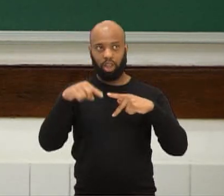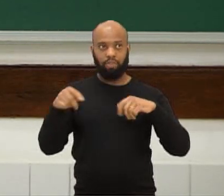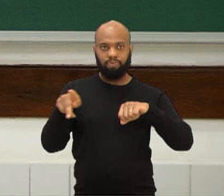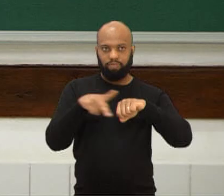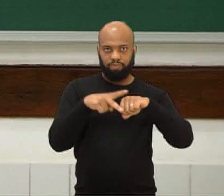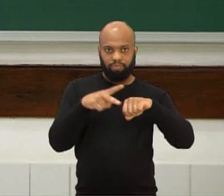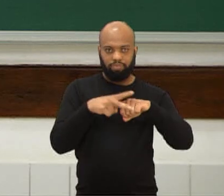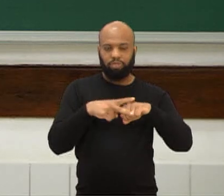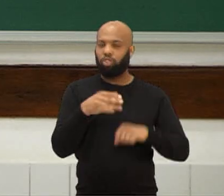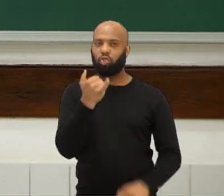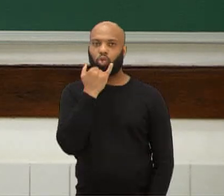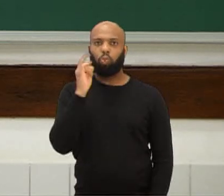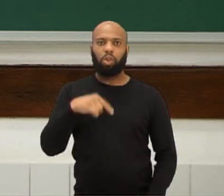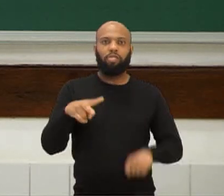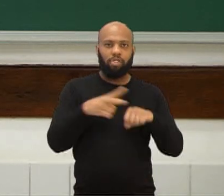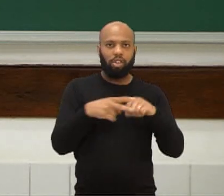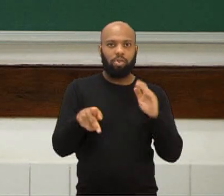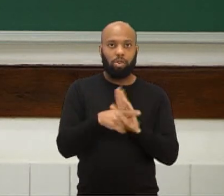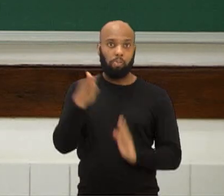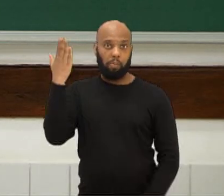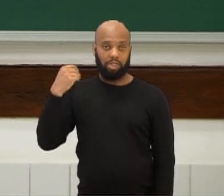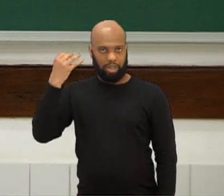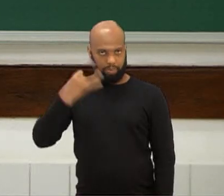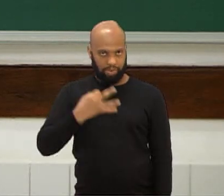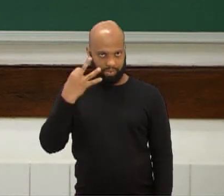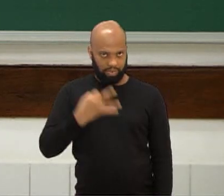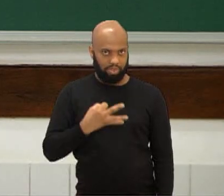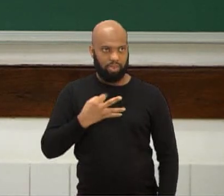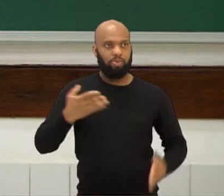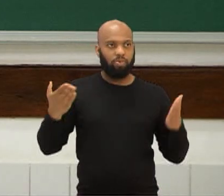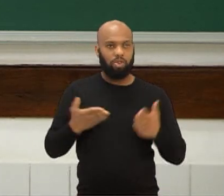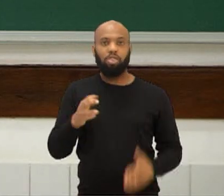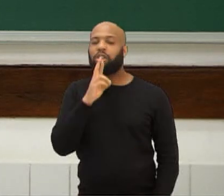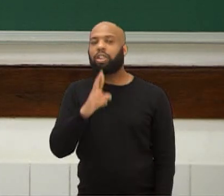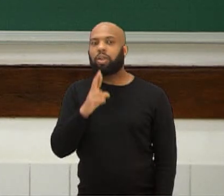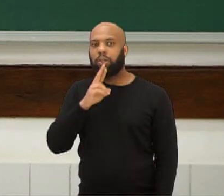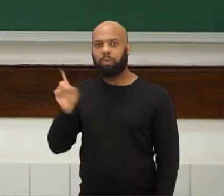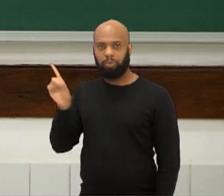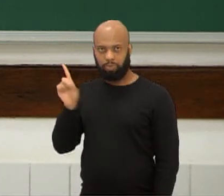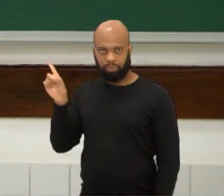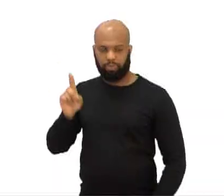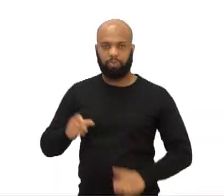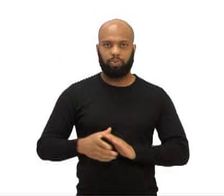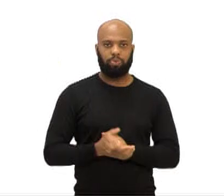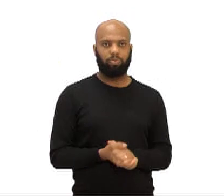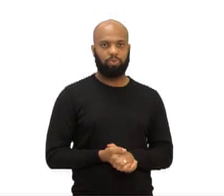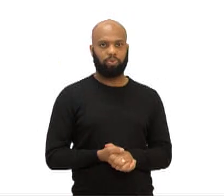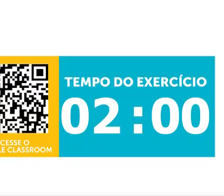verbos no pretérito perfeito, tá bem? Então, hagan o exercício.